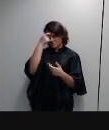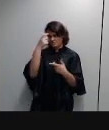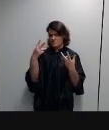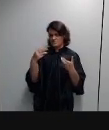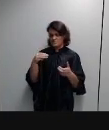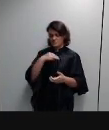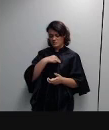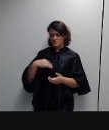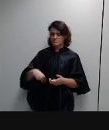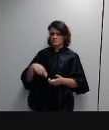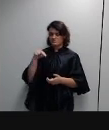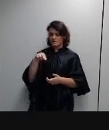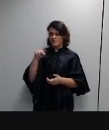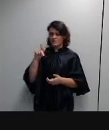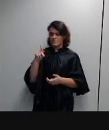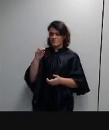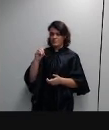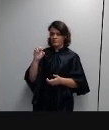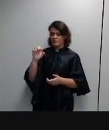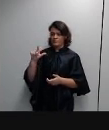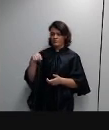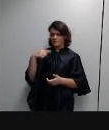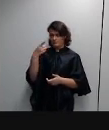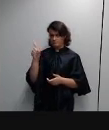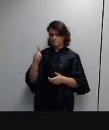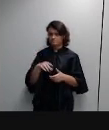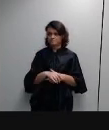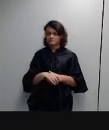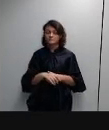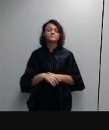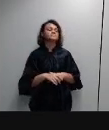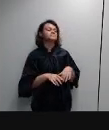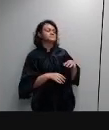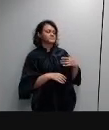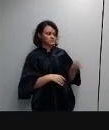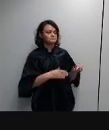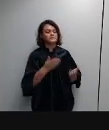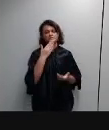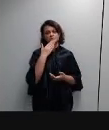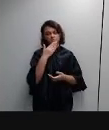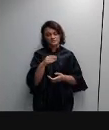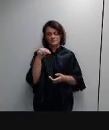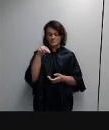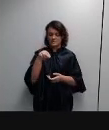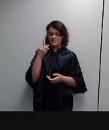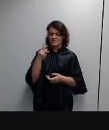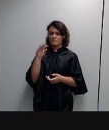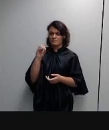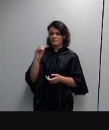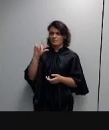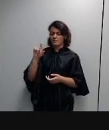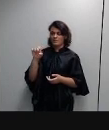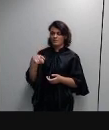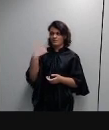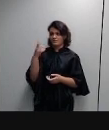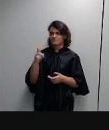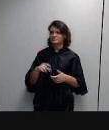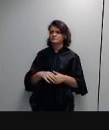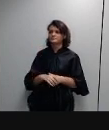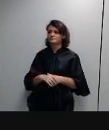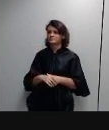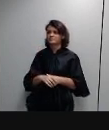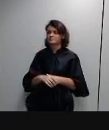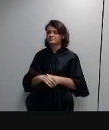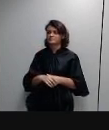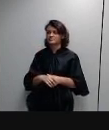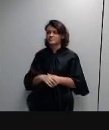efeito eu vou pedir venha ao Ministro Napoleão EA ministra Regina para acompanhar a divergência inaugurada pelo menos